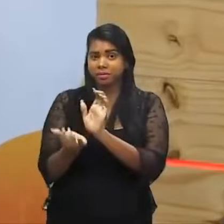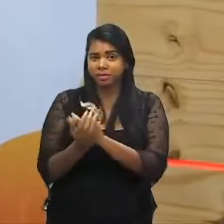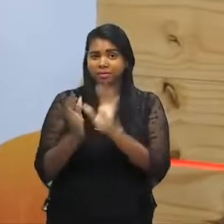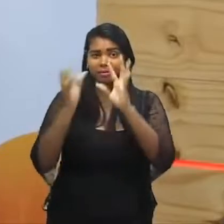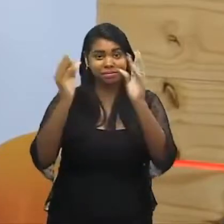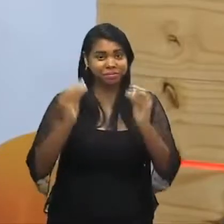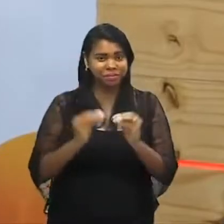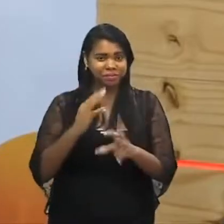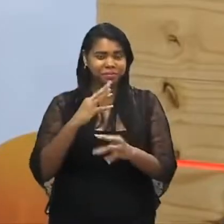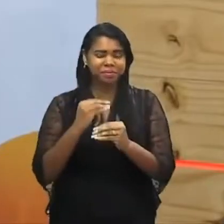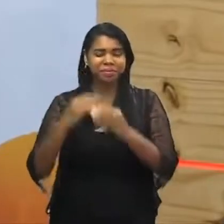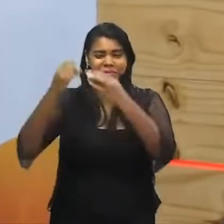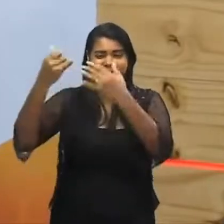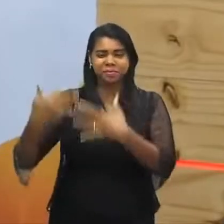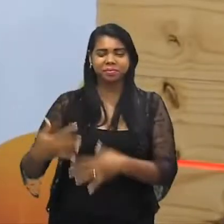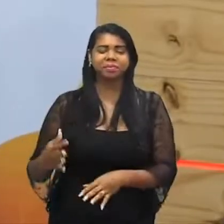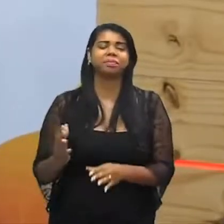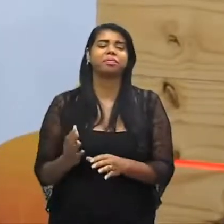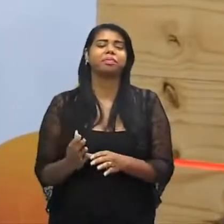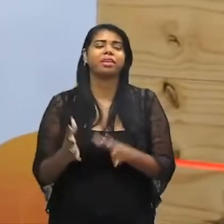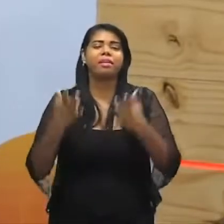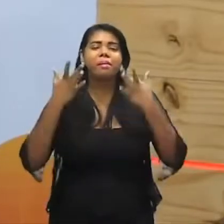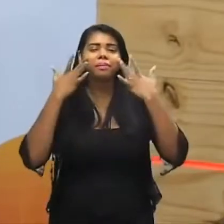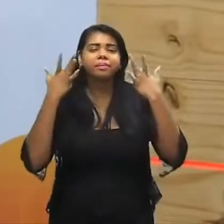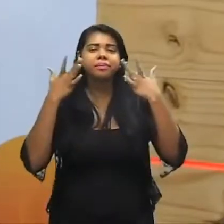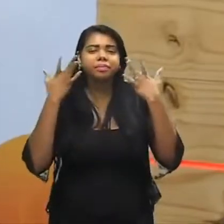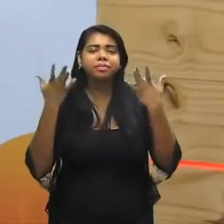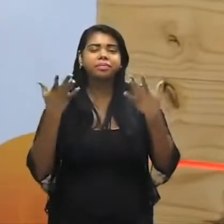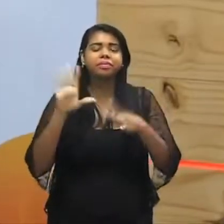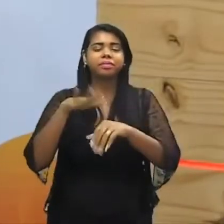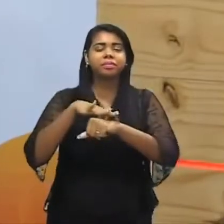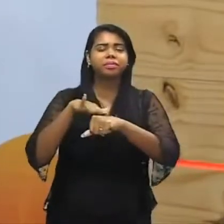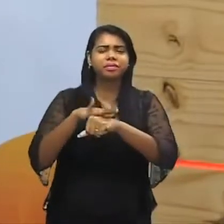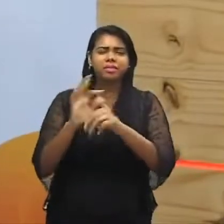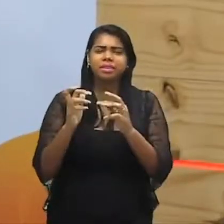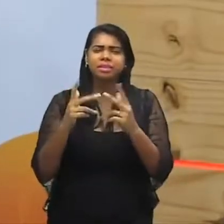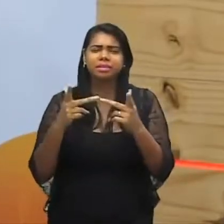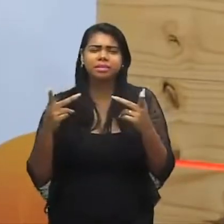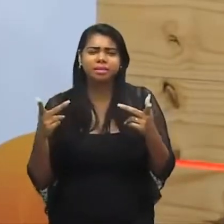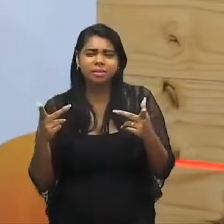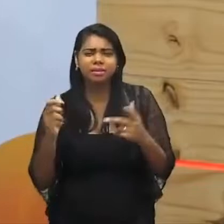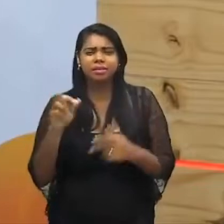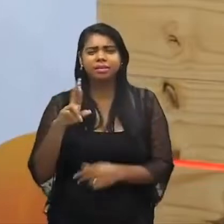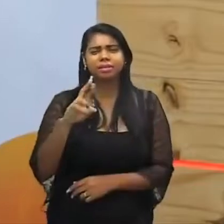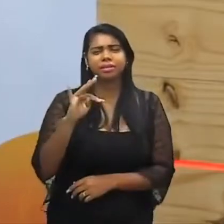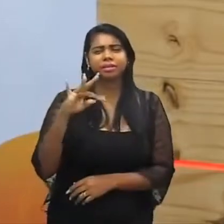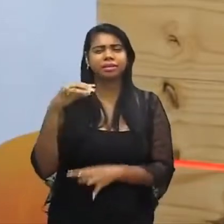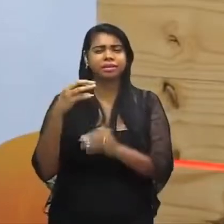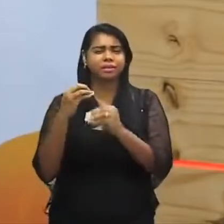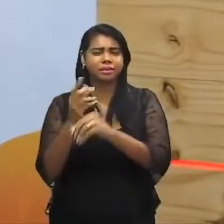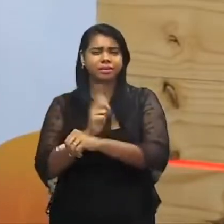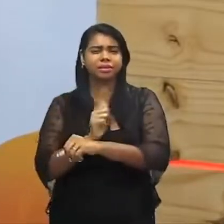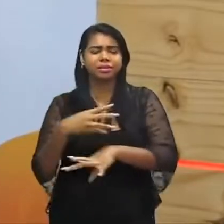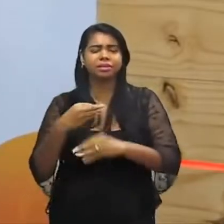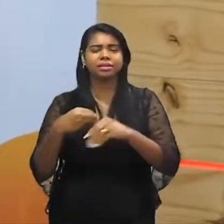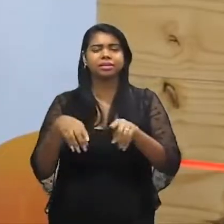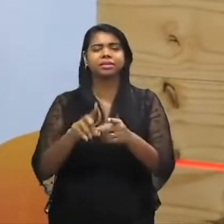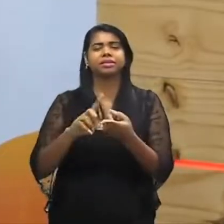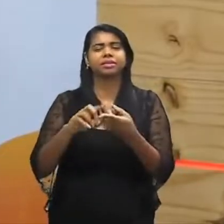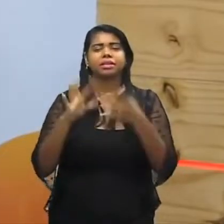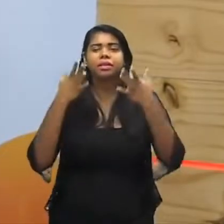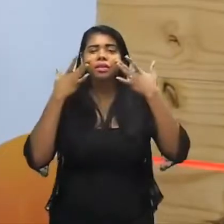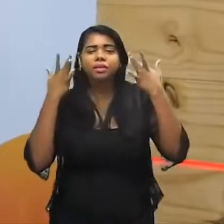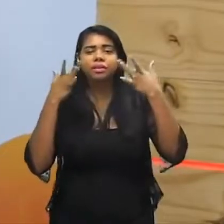revisão. Falamos também sobre teatro pernambucano. A gente conversou sobre alguns artistas, alguns diretores daqui do teatro